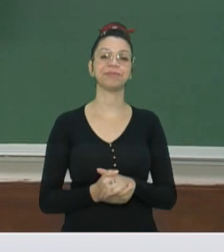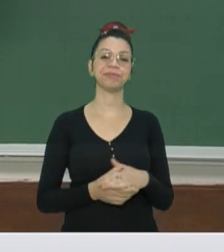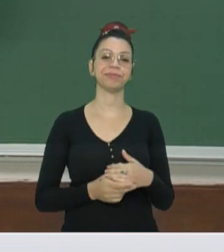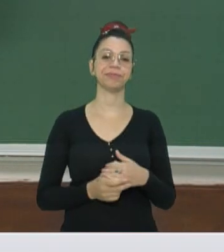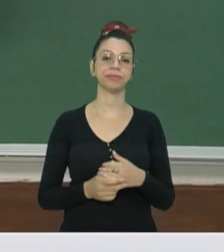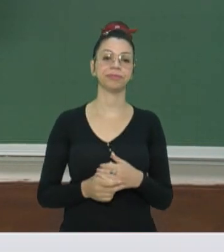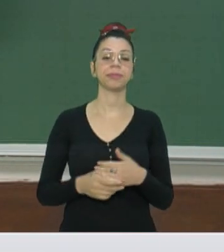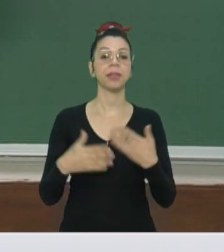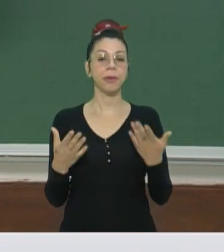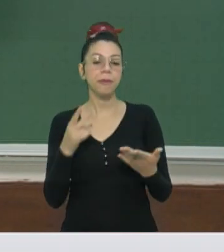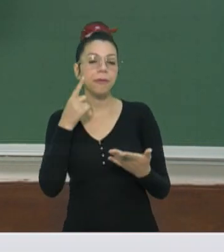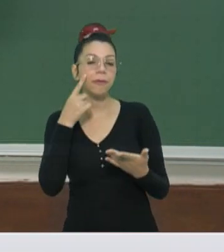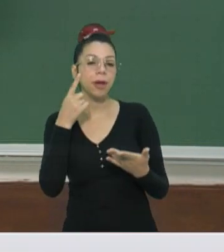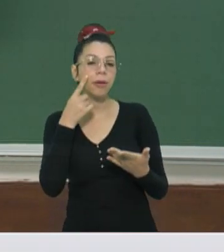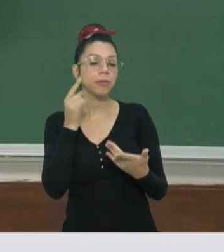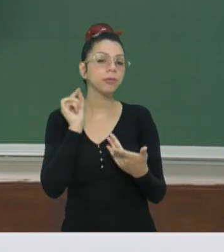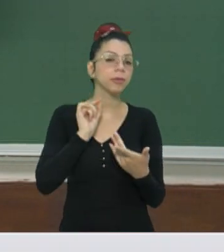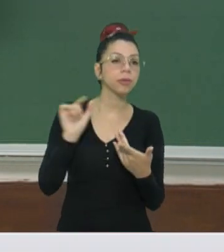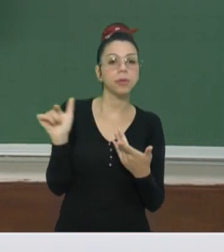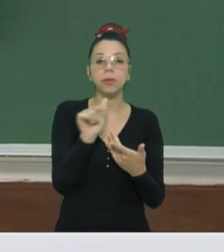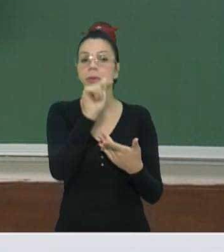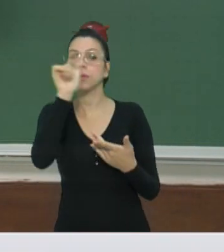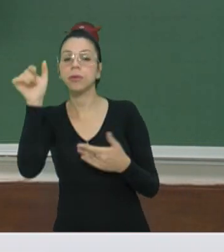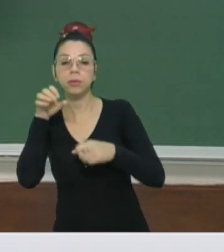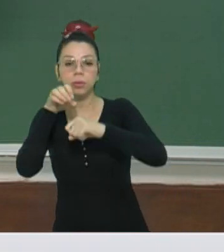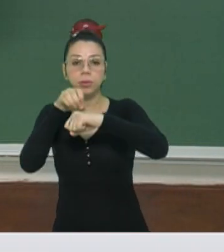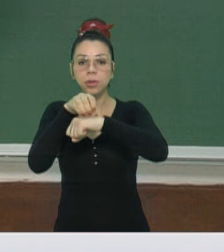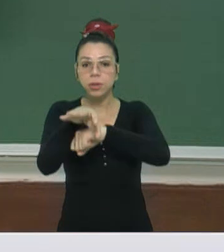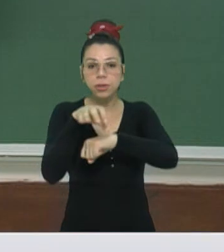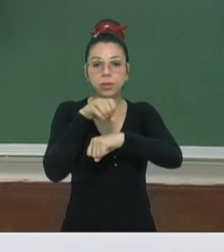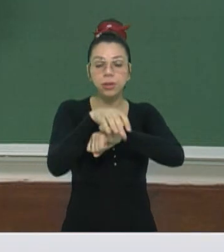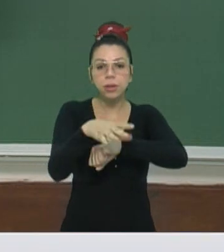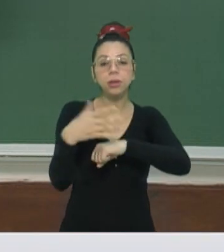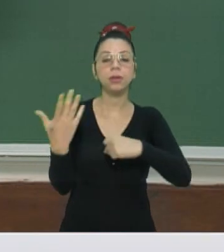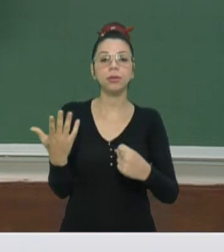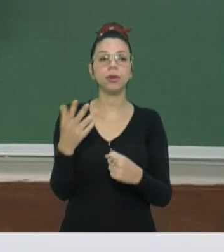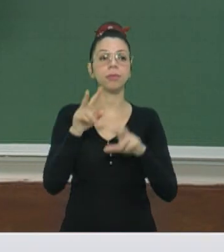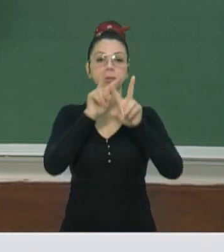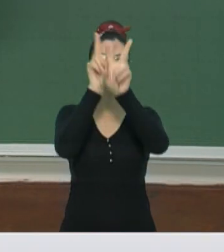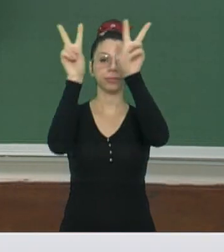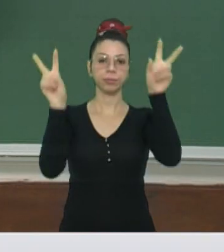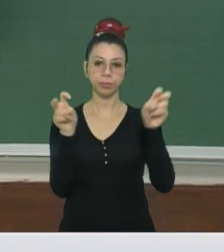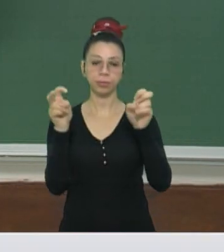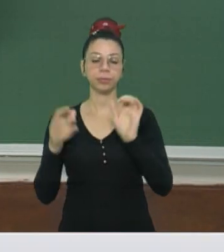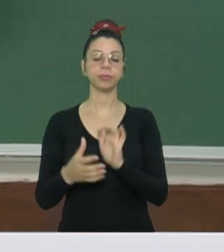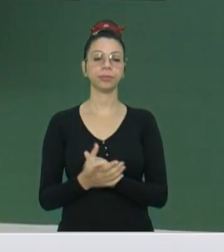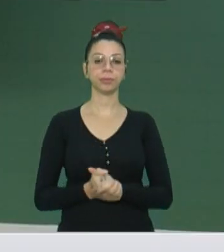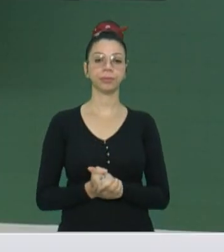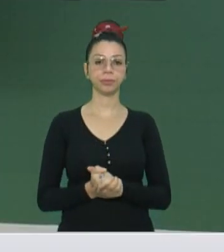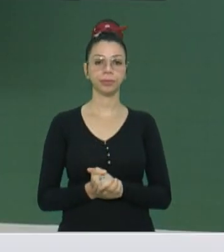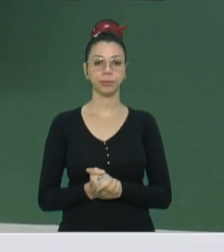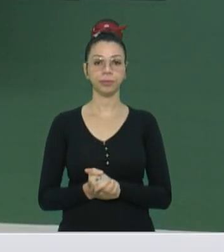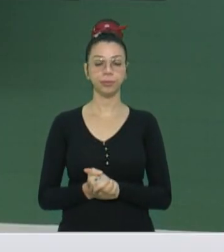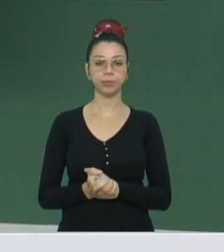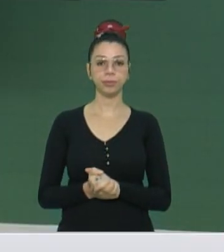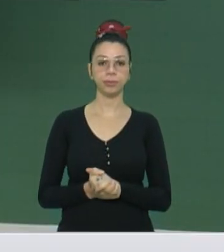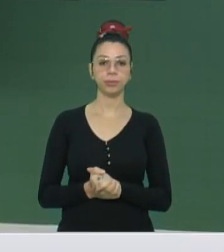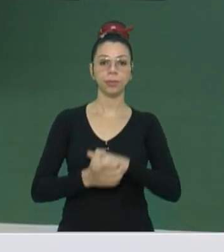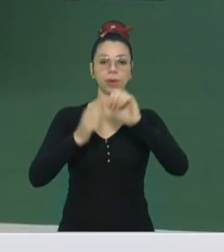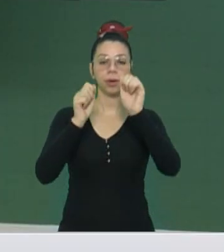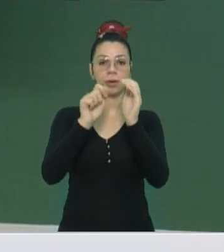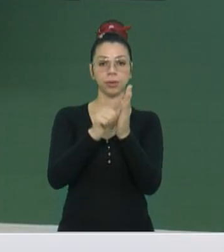bem. Vamos dar uma olhadinha em algumas orientações sobre isso. Olha esse